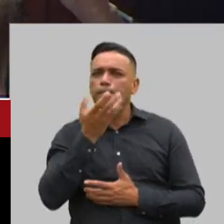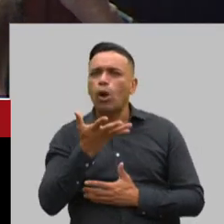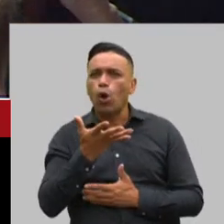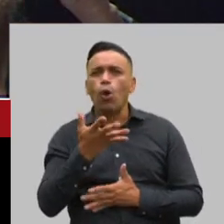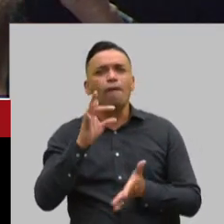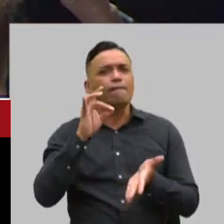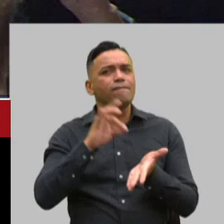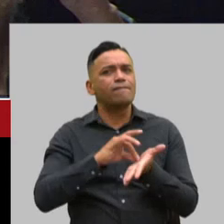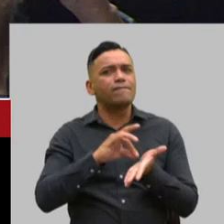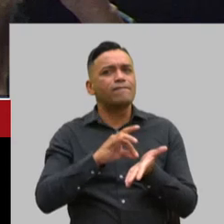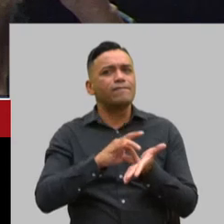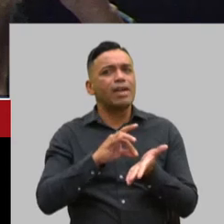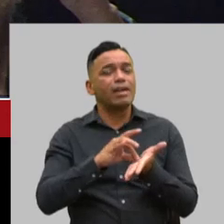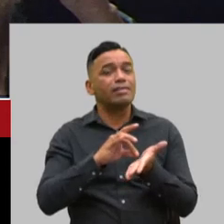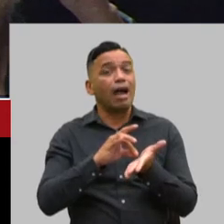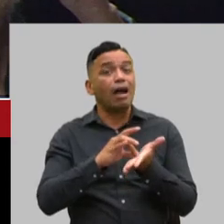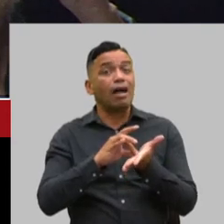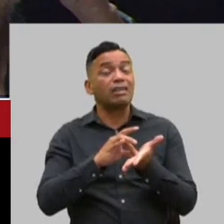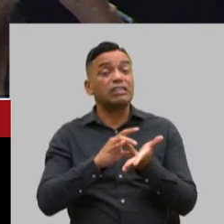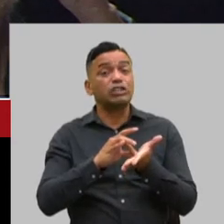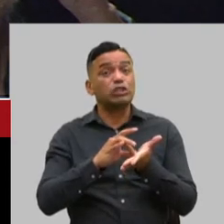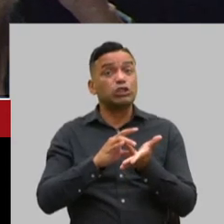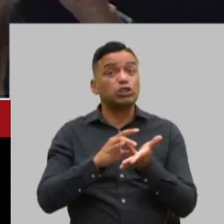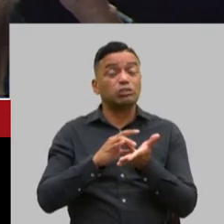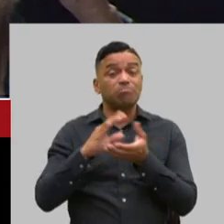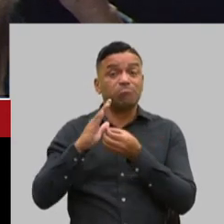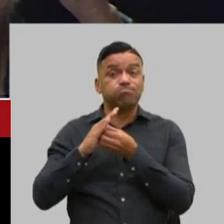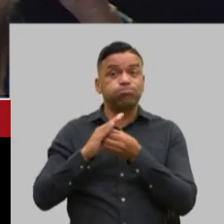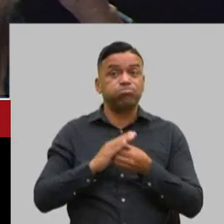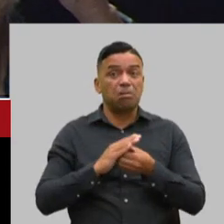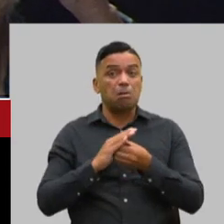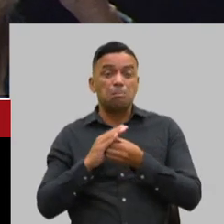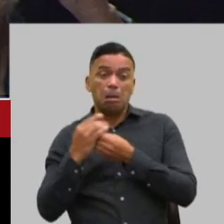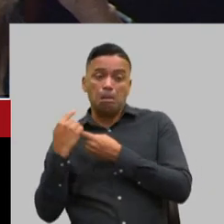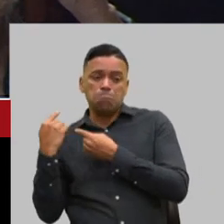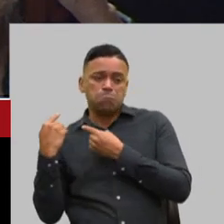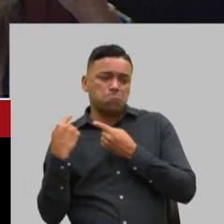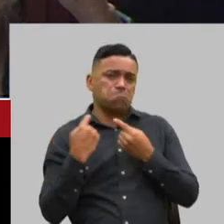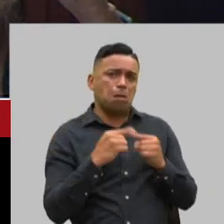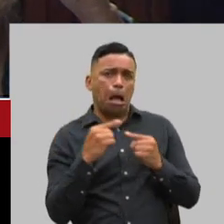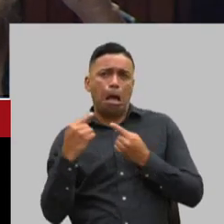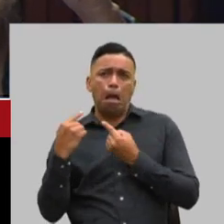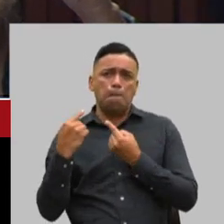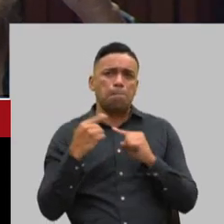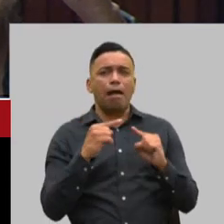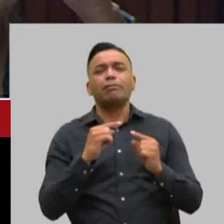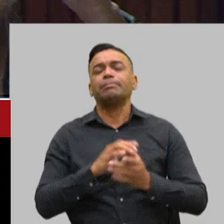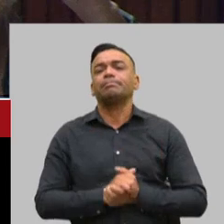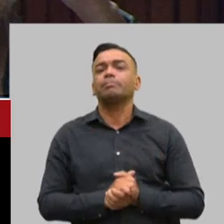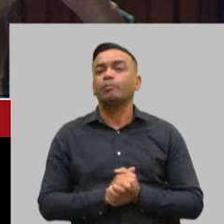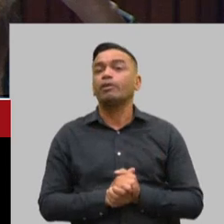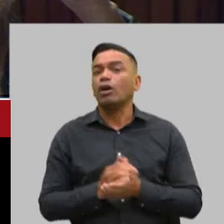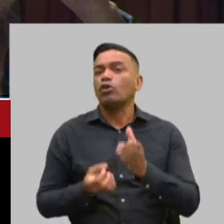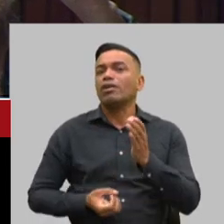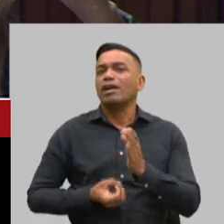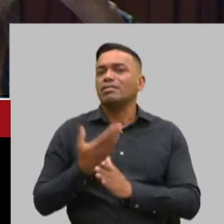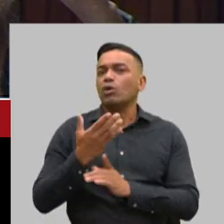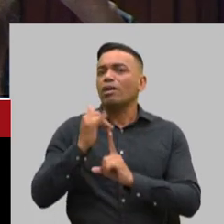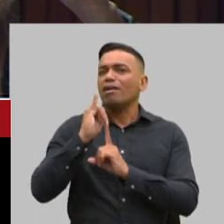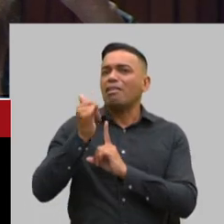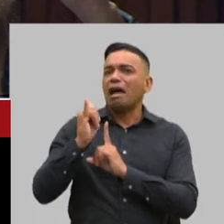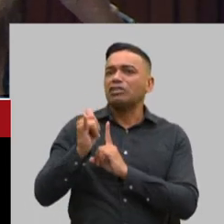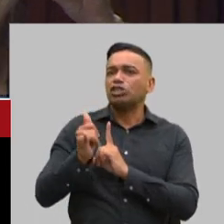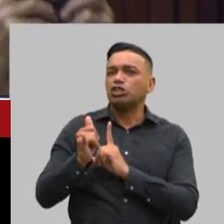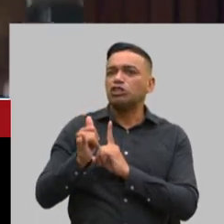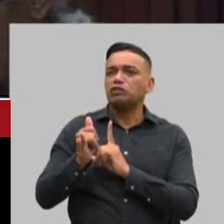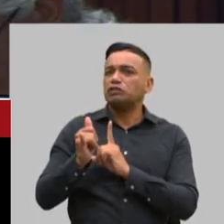parecem sucumbir diante de fortes ataques à razoabilidade, a criação de narrativas que ludibriam a